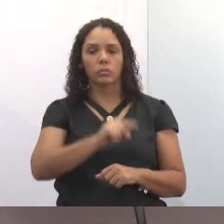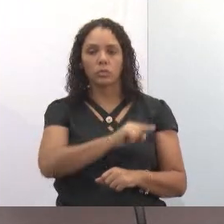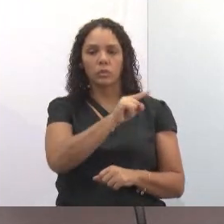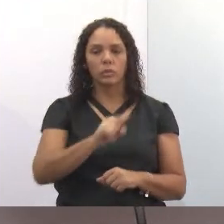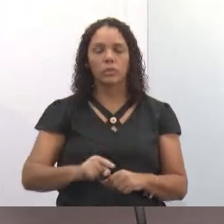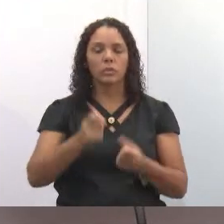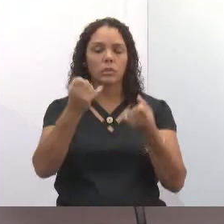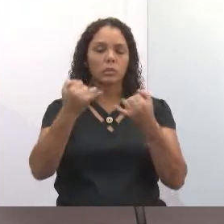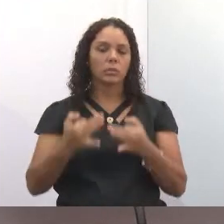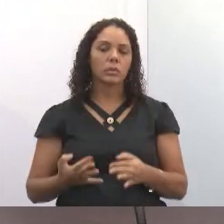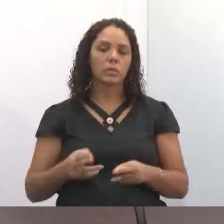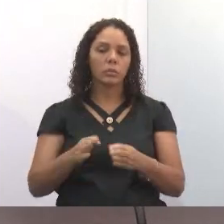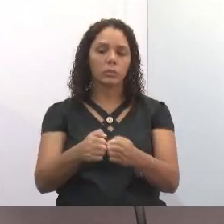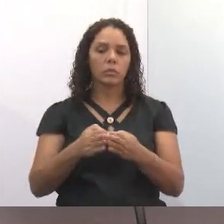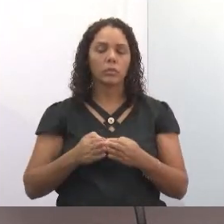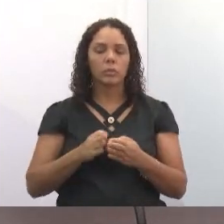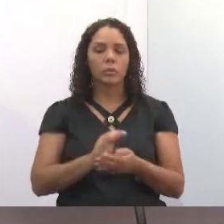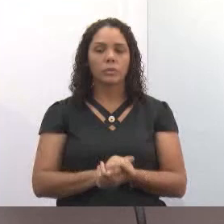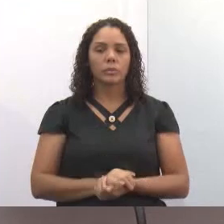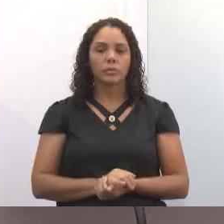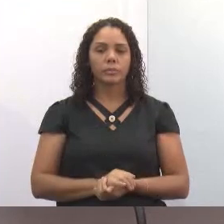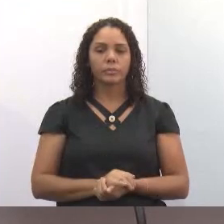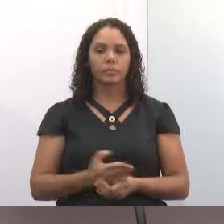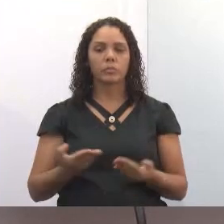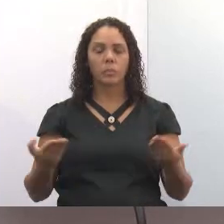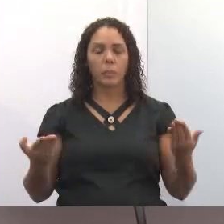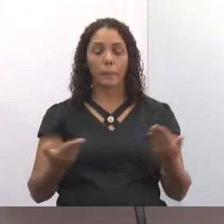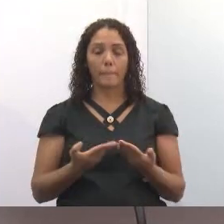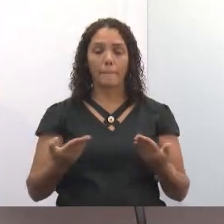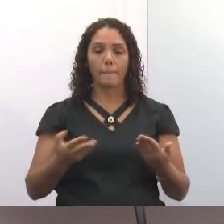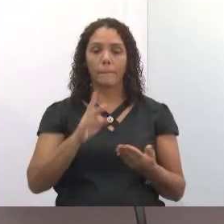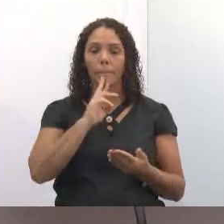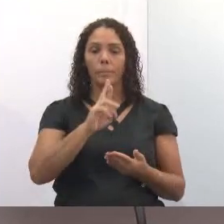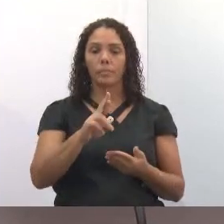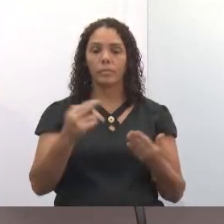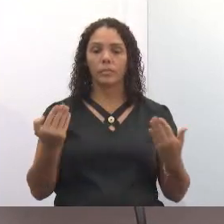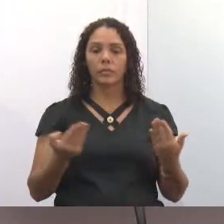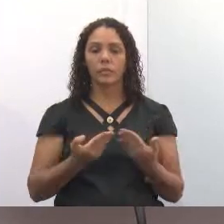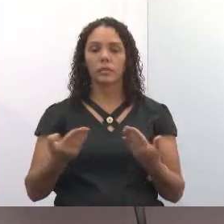favor, justificar. Respostas. Atualmente,